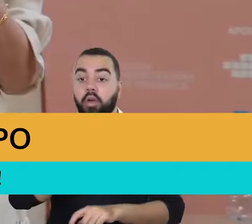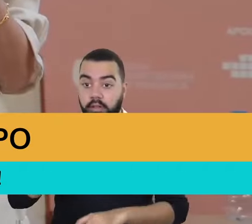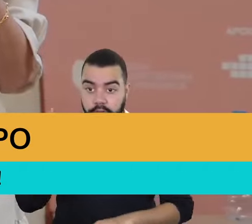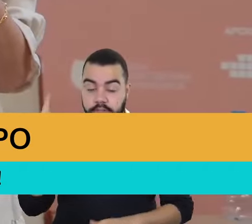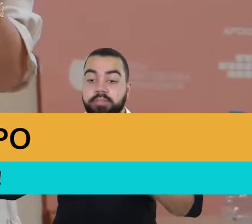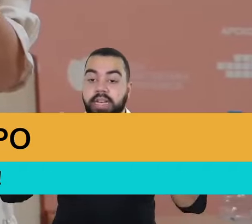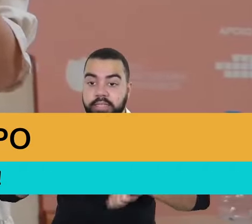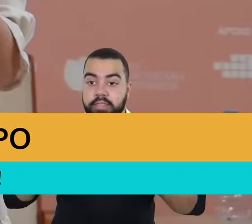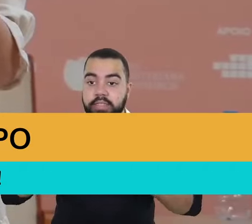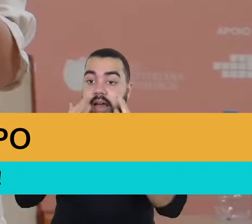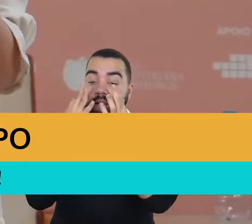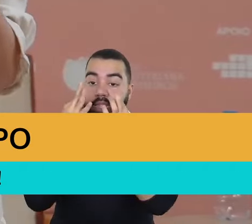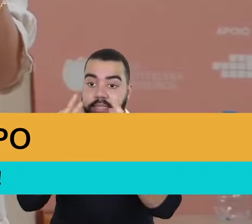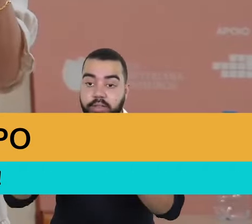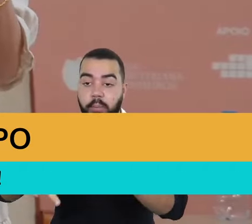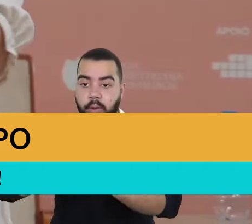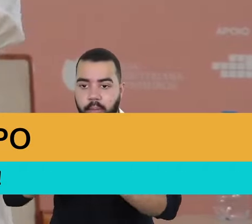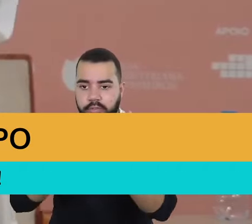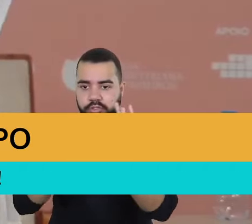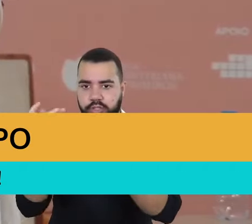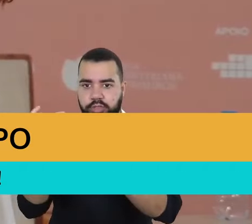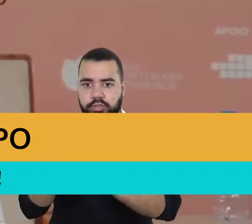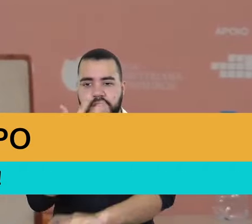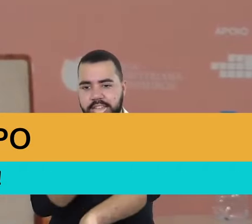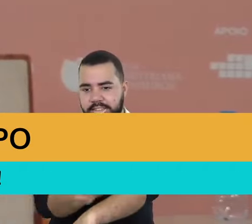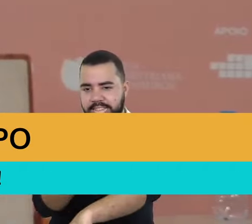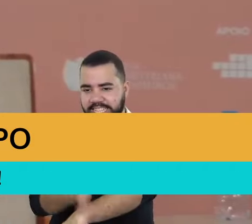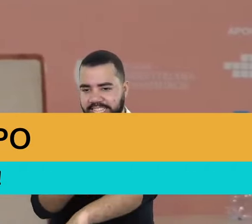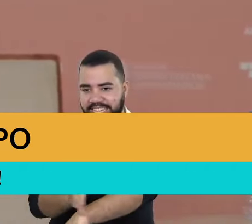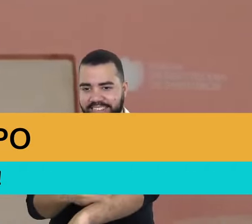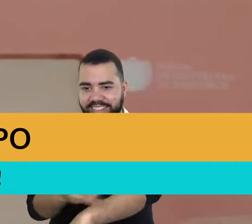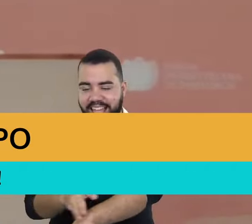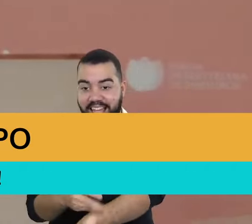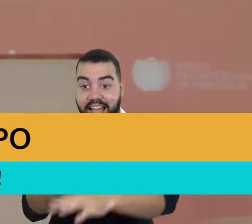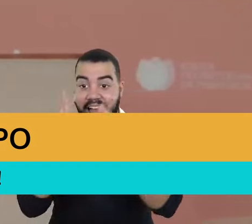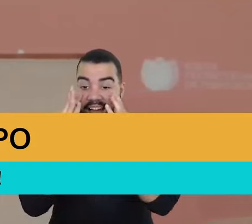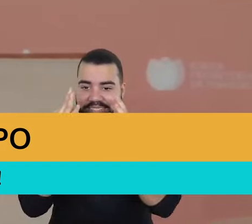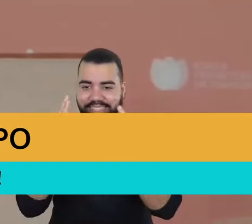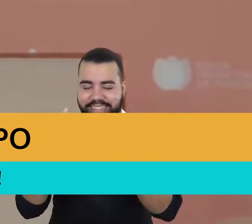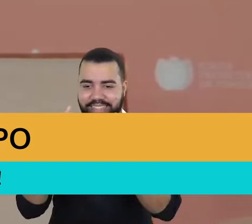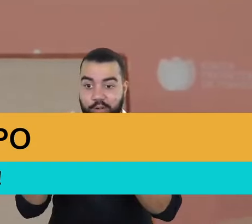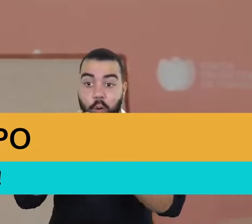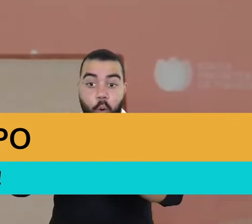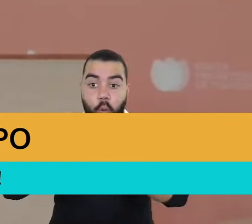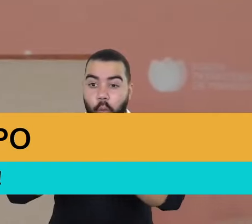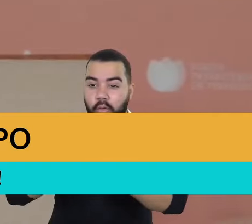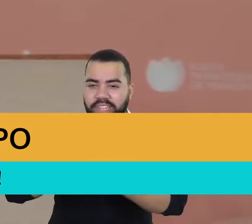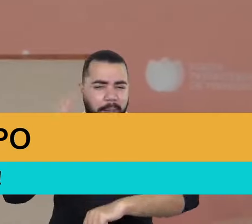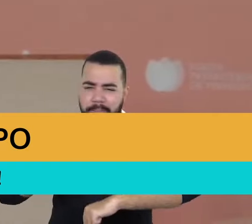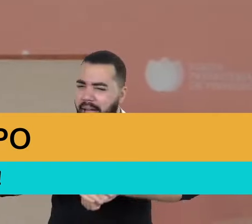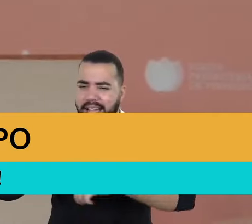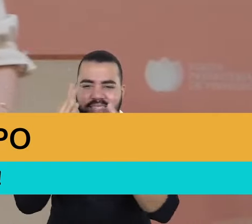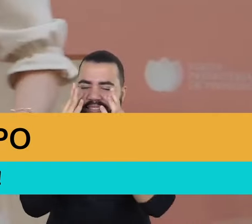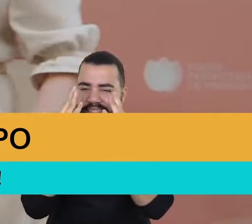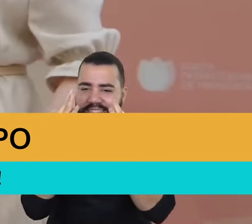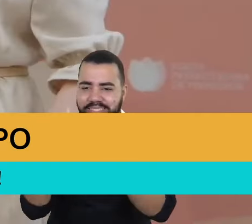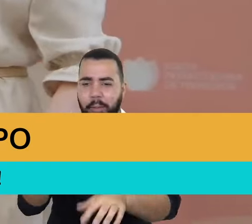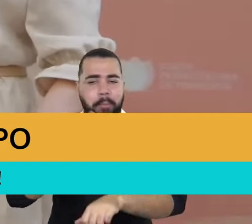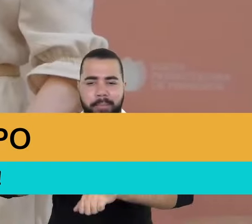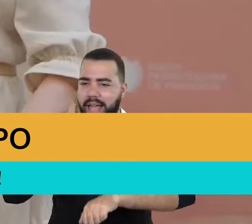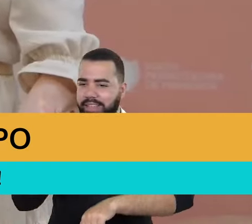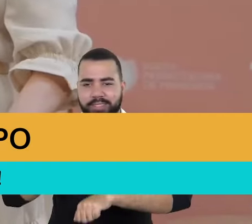de Jesus. Comecem a praticar a escutatória. Vamos ouvir mais, vamos acolher mais, vamos ser imitadores de